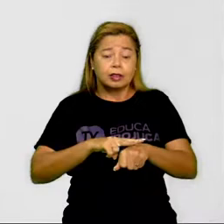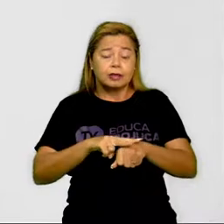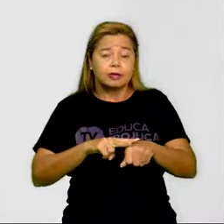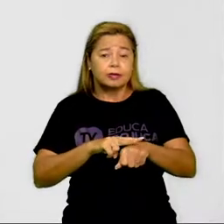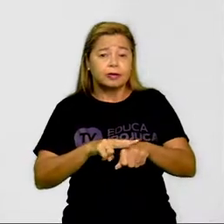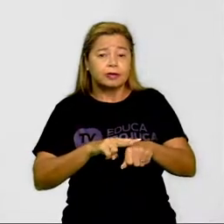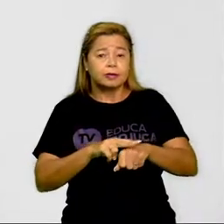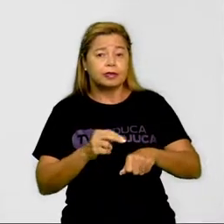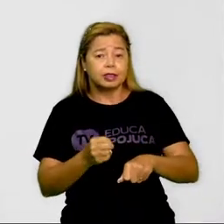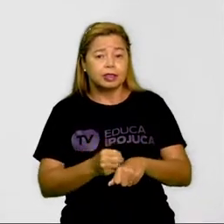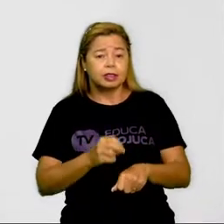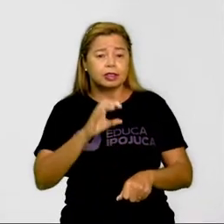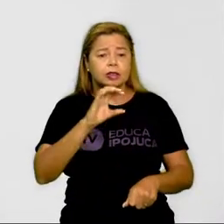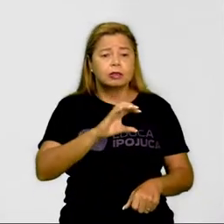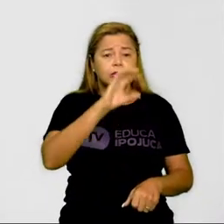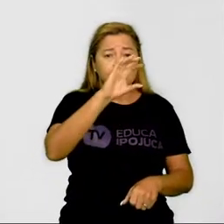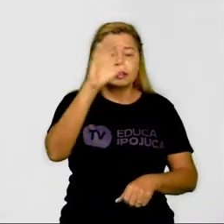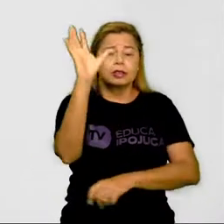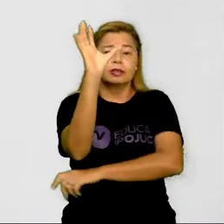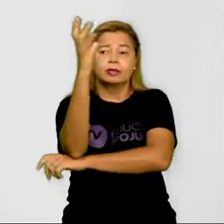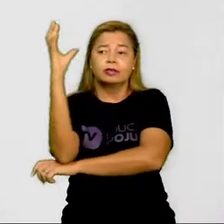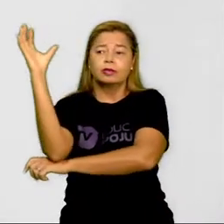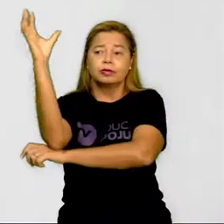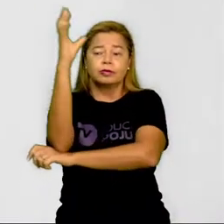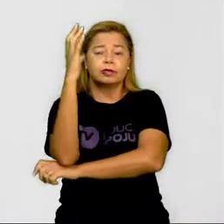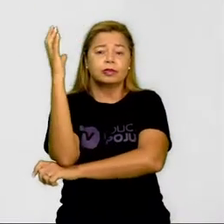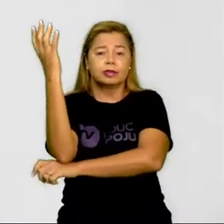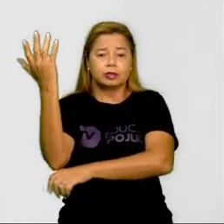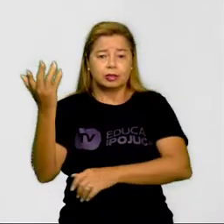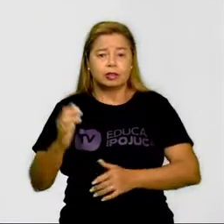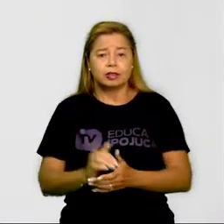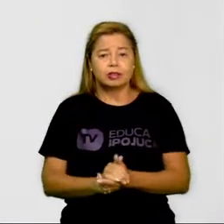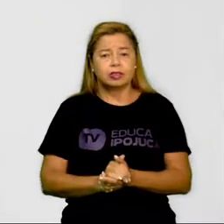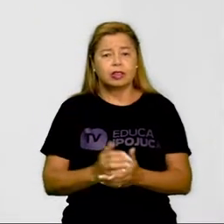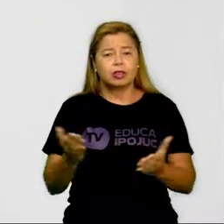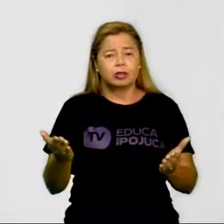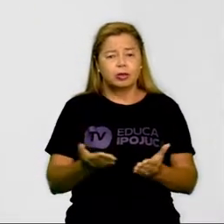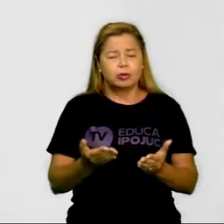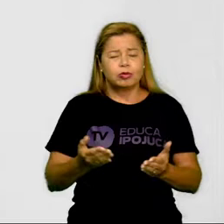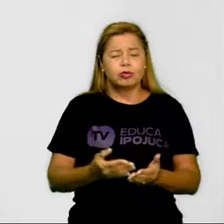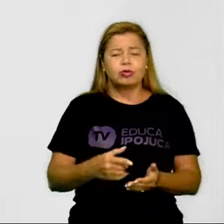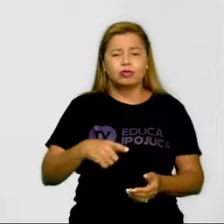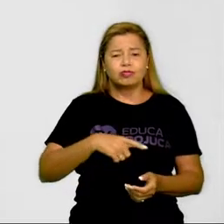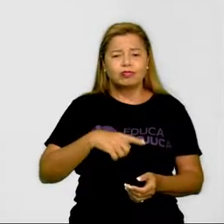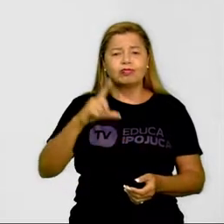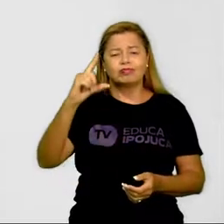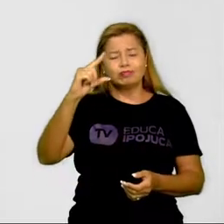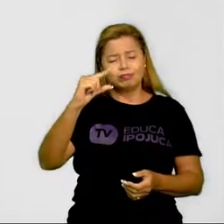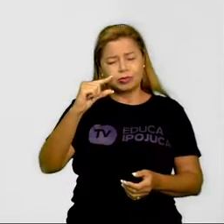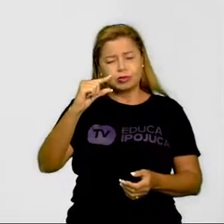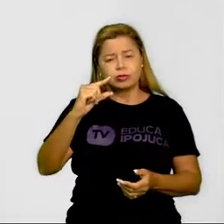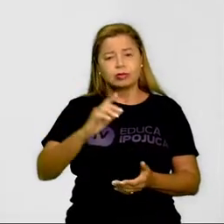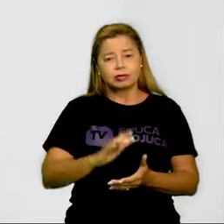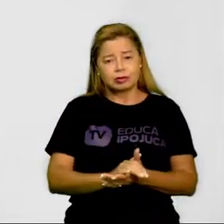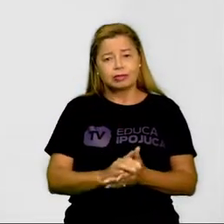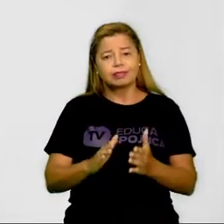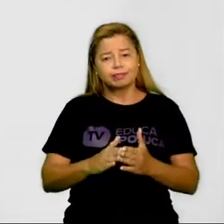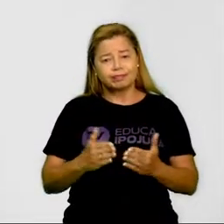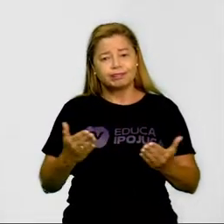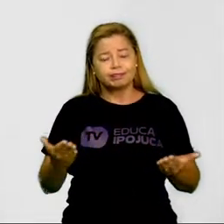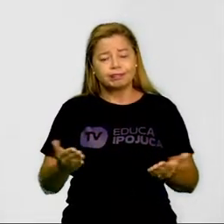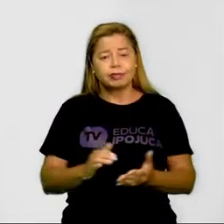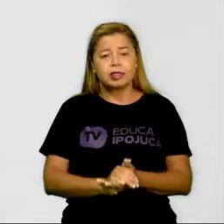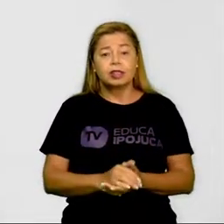são representações de formação florestal. E aí está tão escassa, né? E aí isso também me deixa triste. Mas vamos lá,